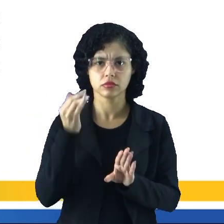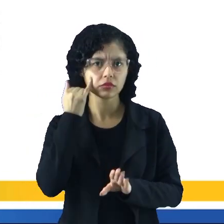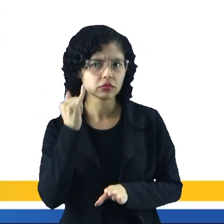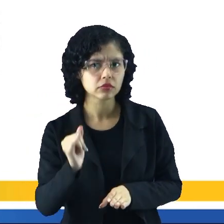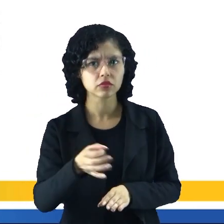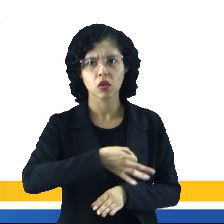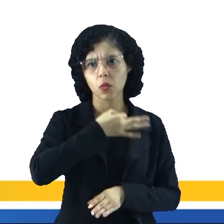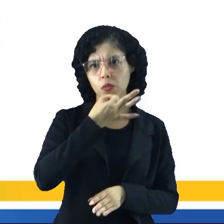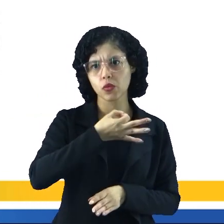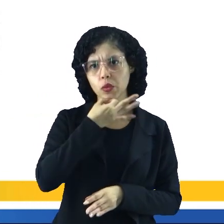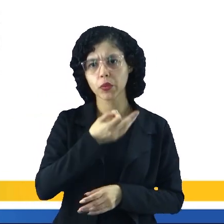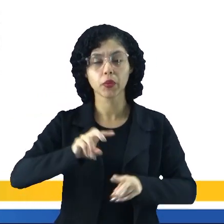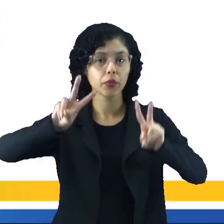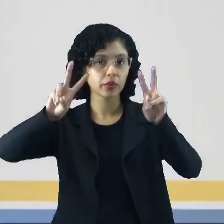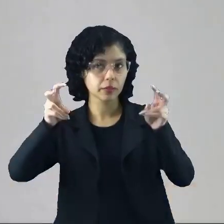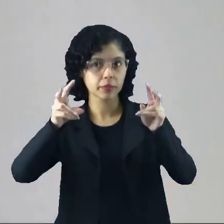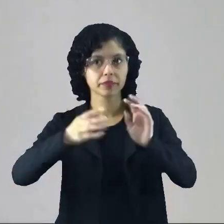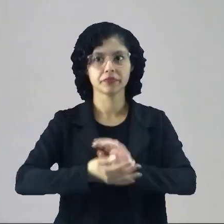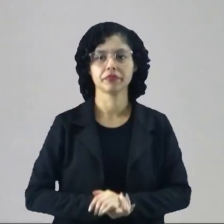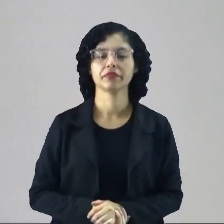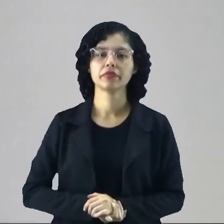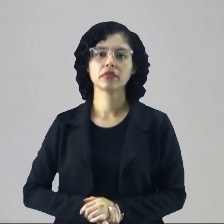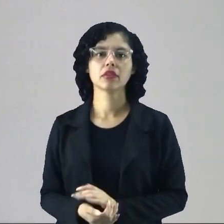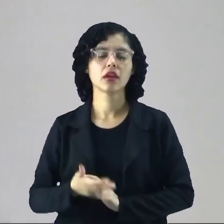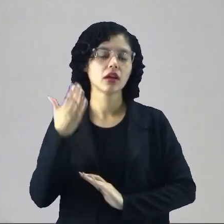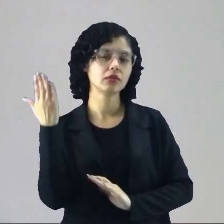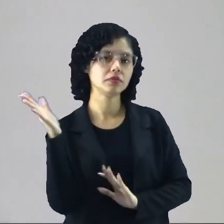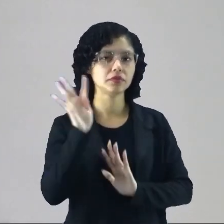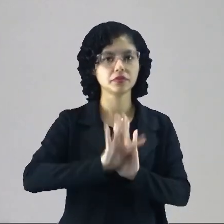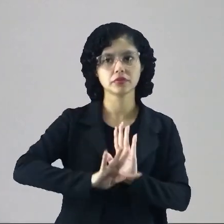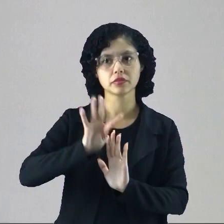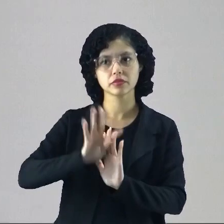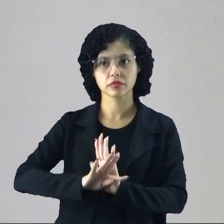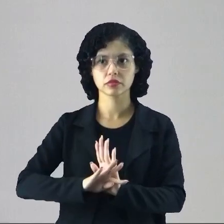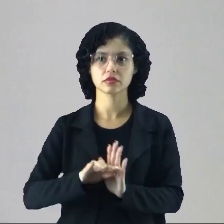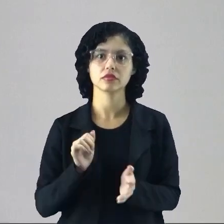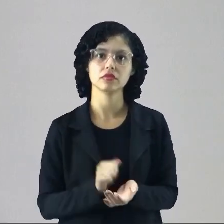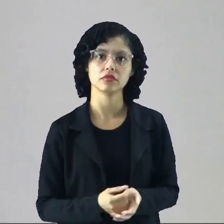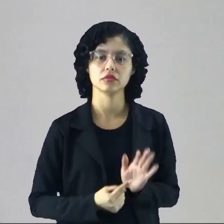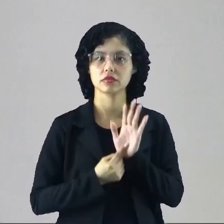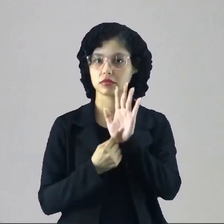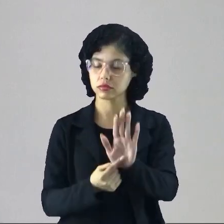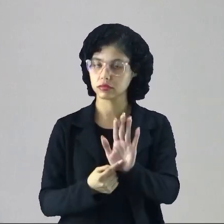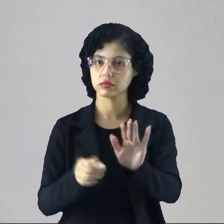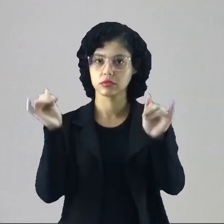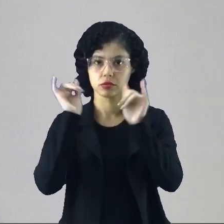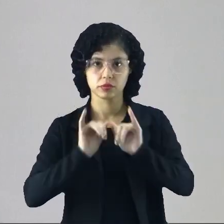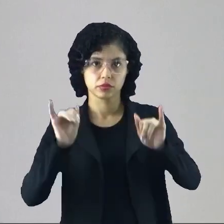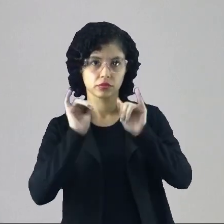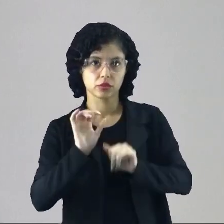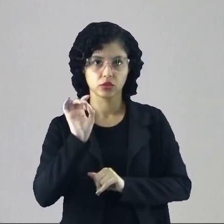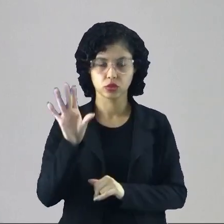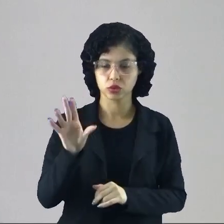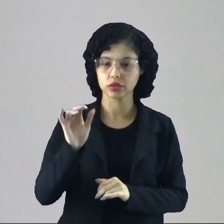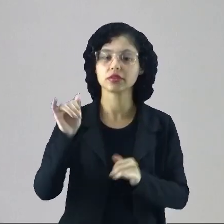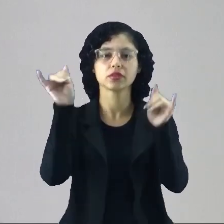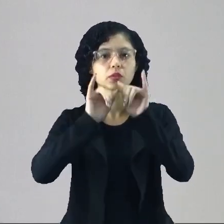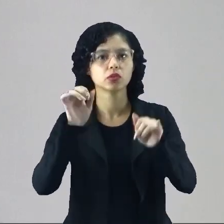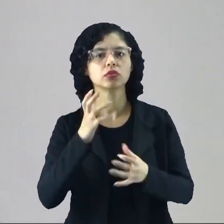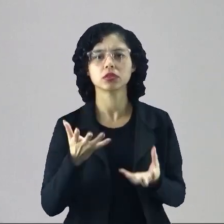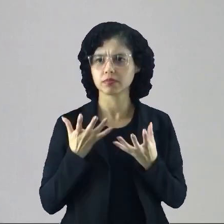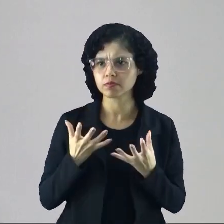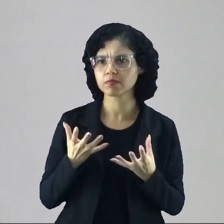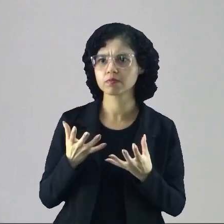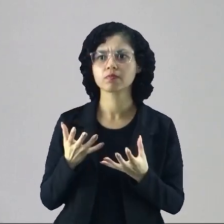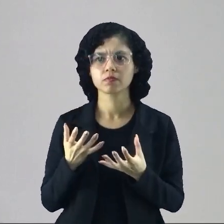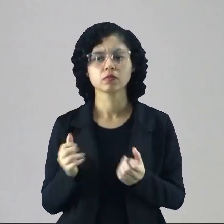ou opinião sobre o tema Então nesse aqui no texto expositivo informativo ele vai passar a informação que ele